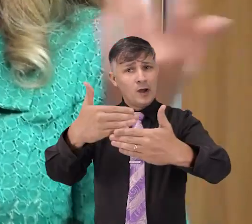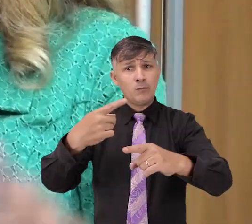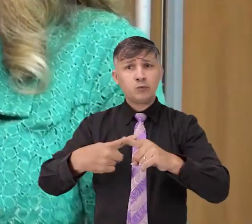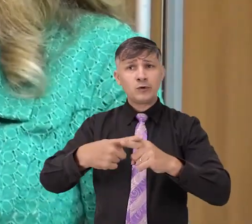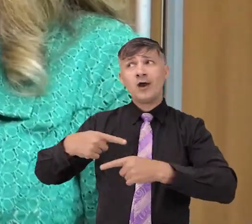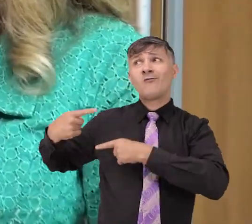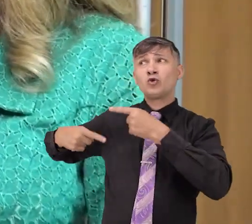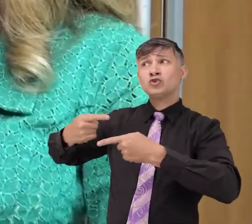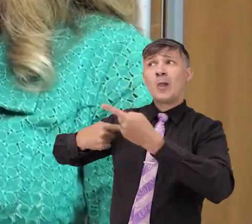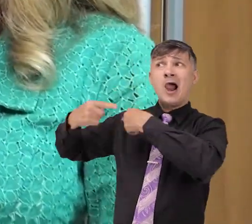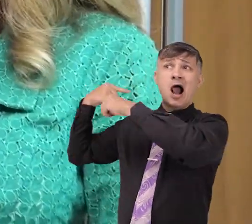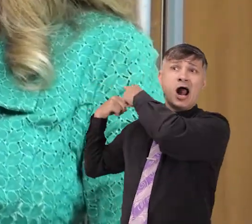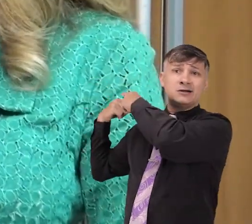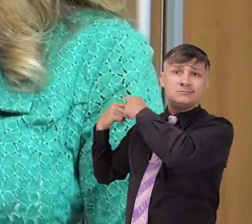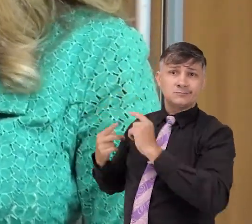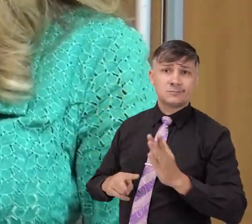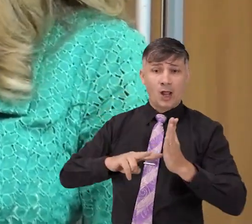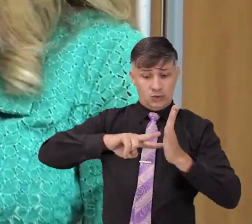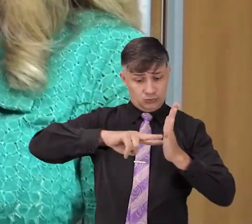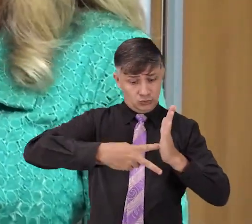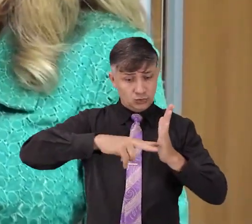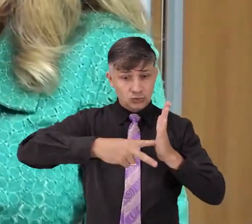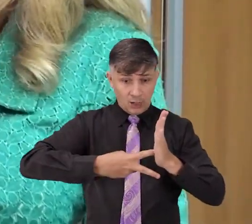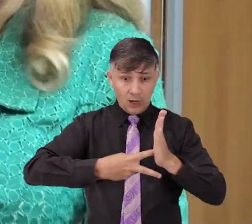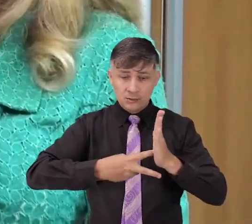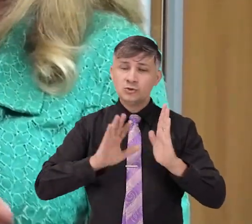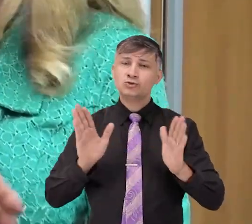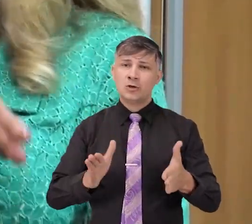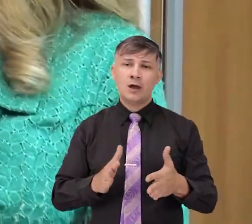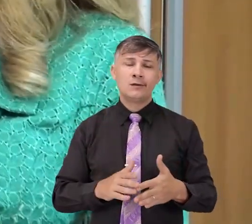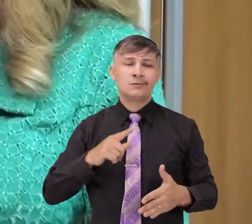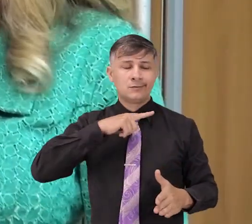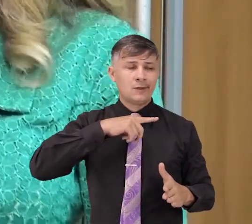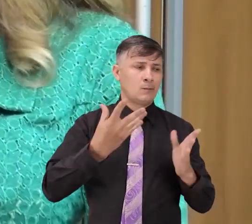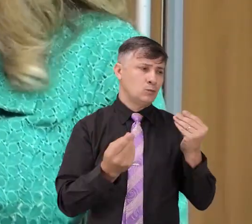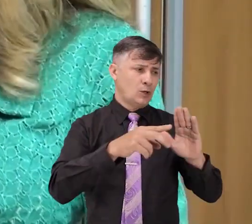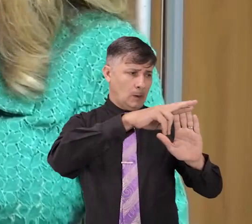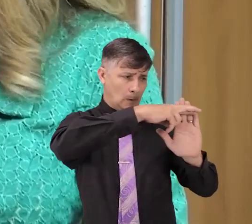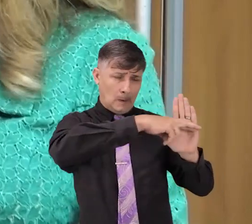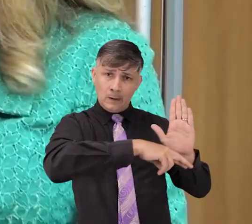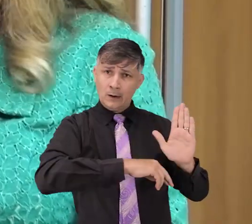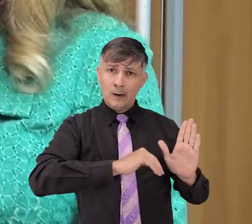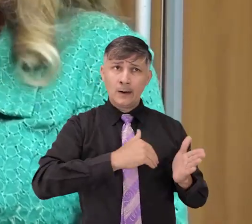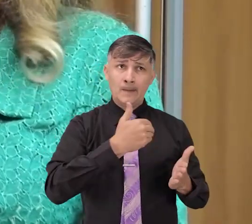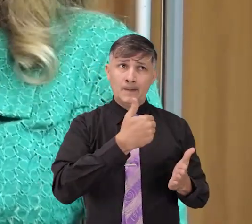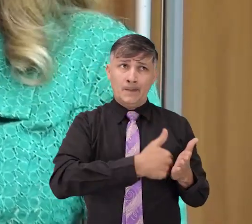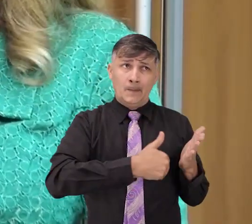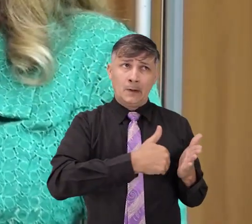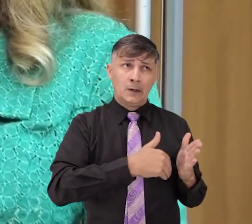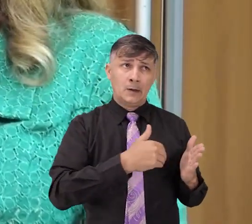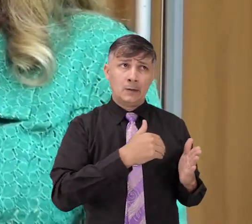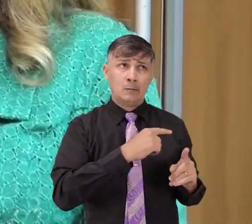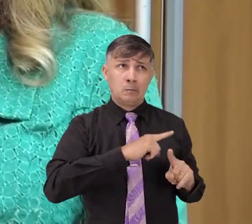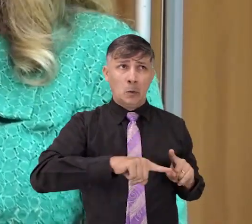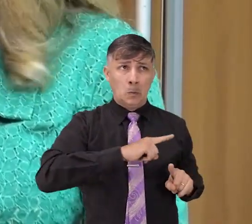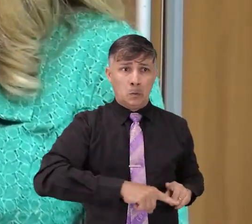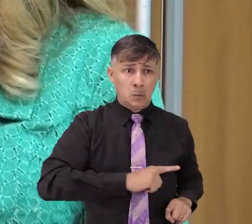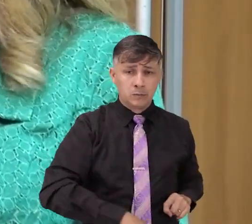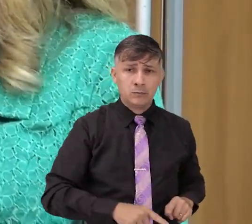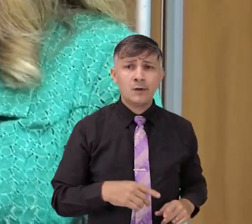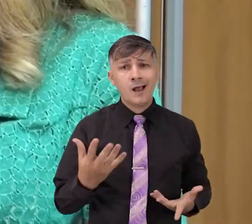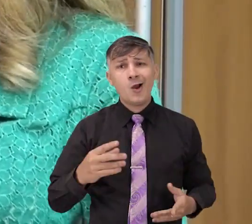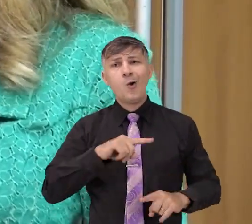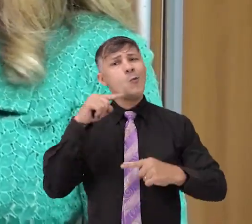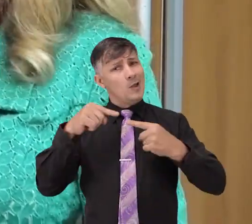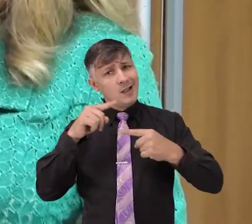os retrocessos. É verdade. Né? O sindicato, né, tolhido com uma série... E, aliás, eu acho que todo o objetivo foi